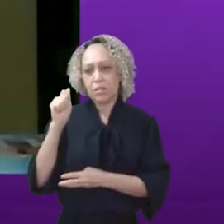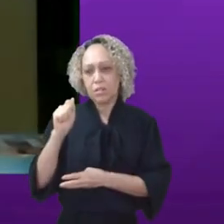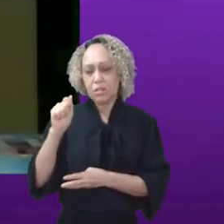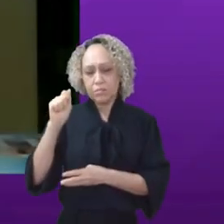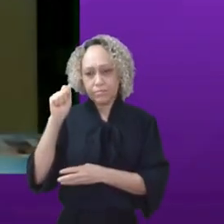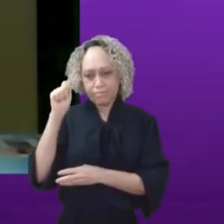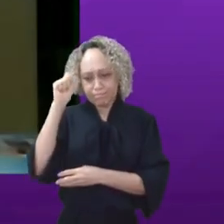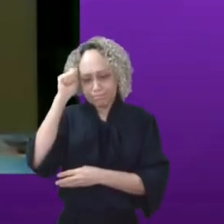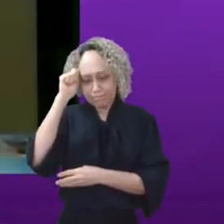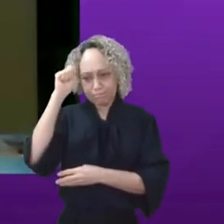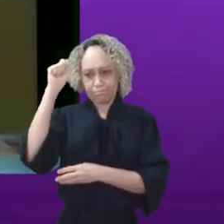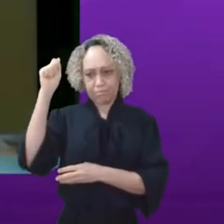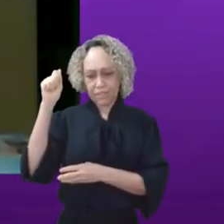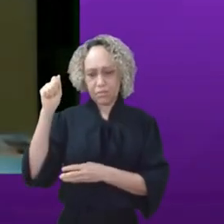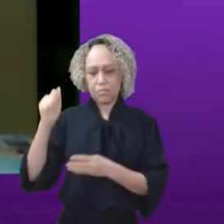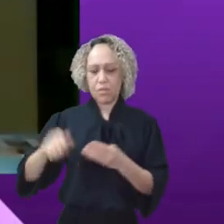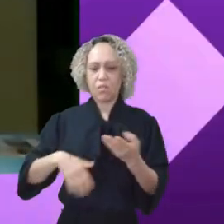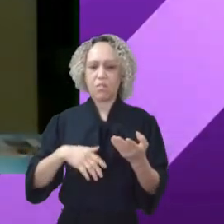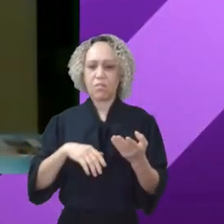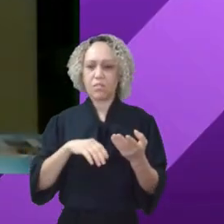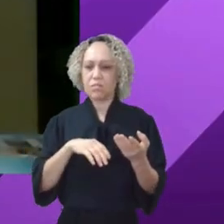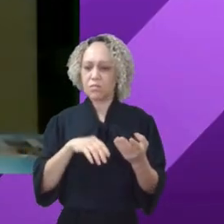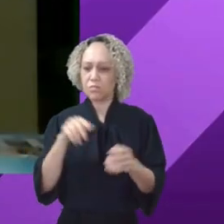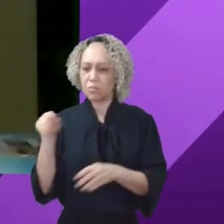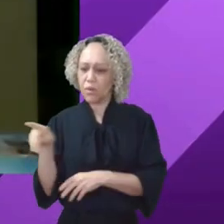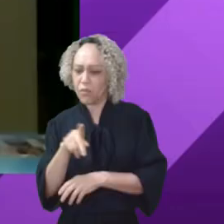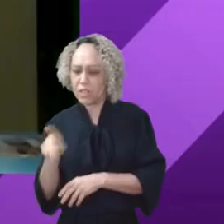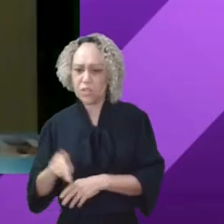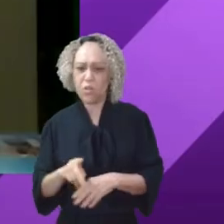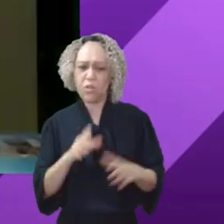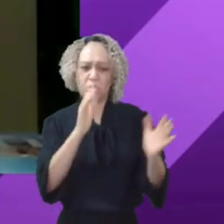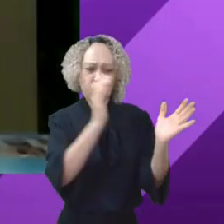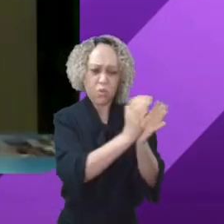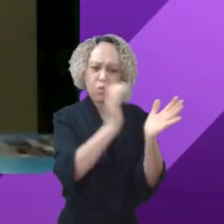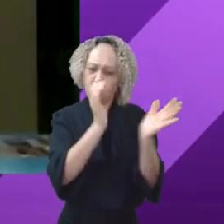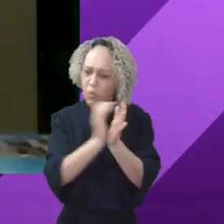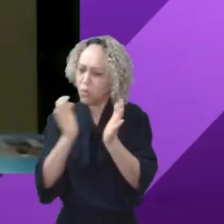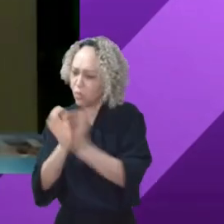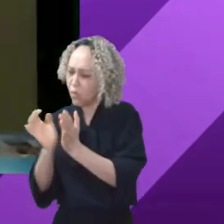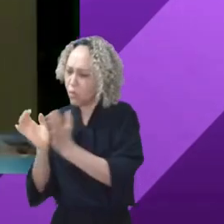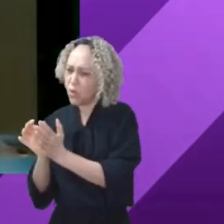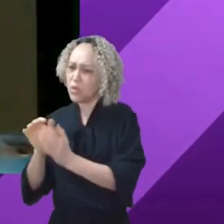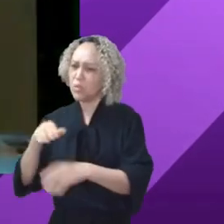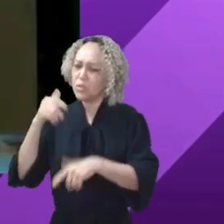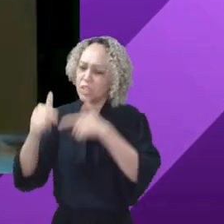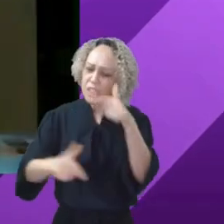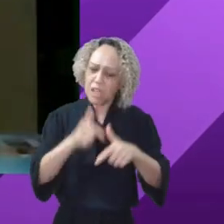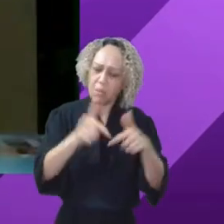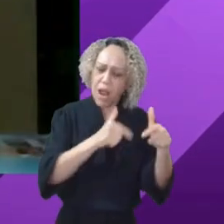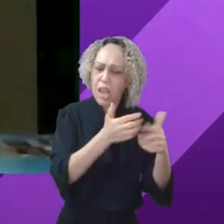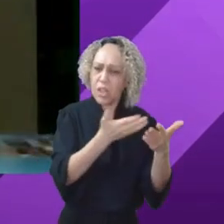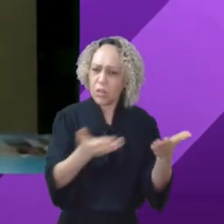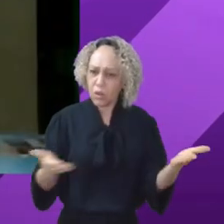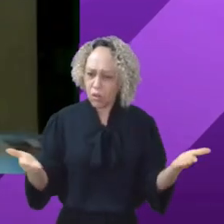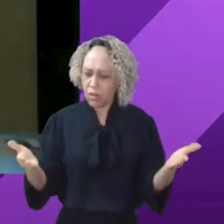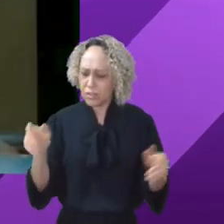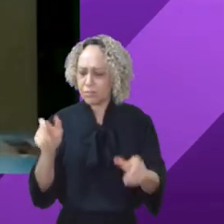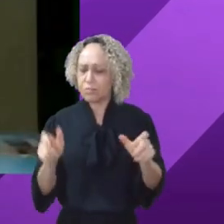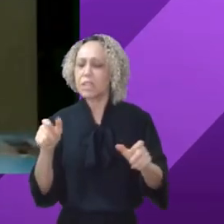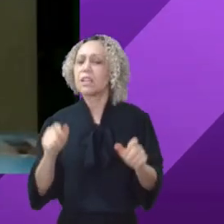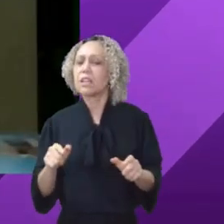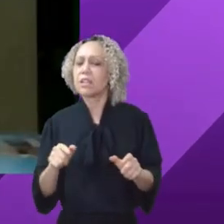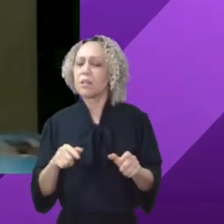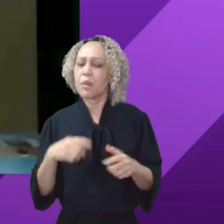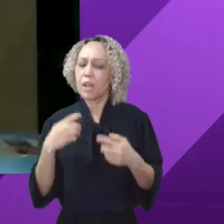antropólogos, educadores, né? Um conjunto de trabalhadores para dialogar, para conhecer as realidades,